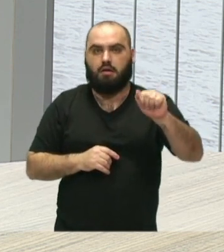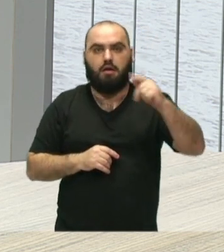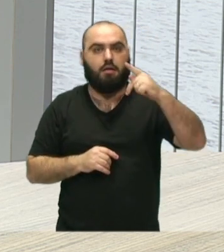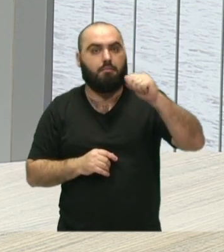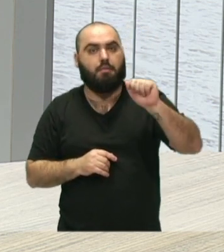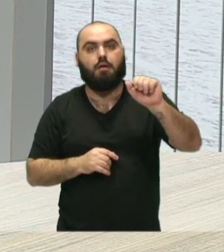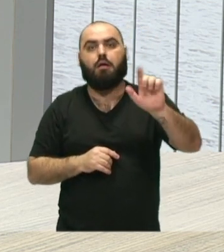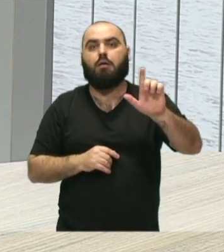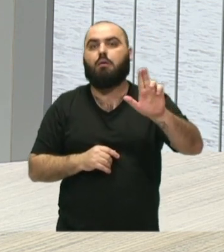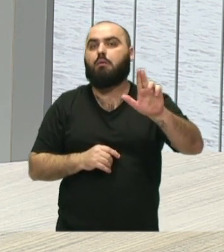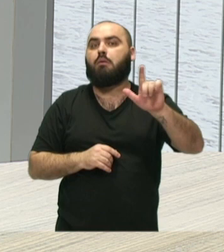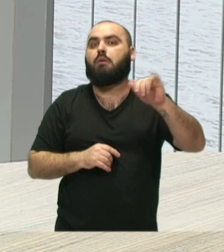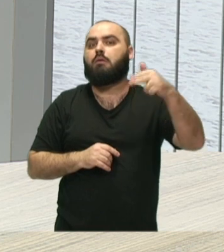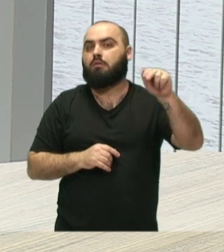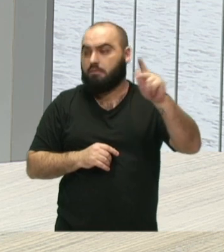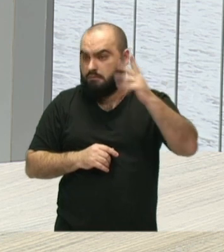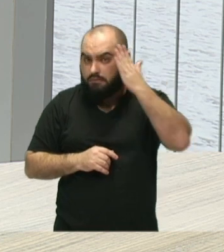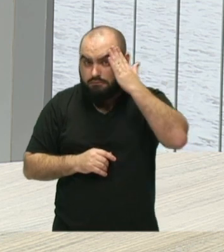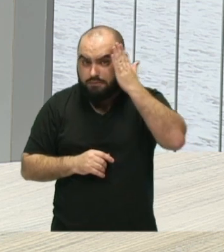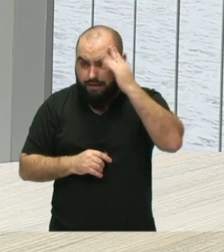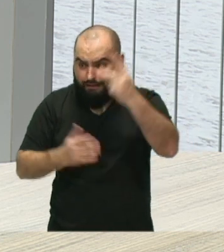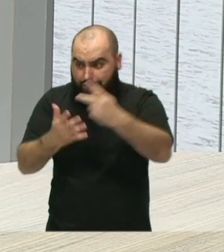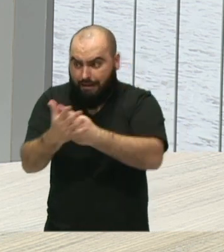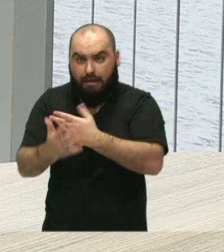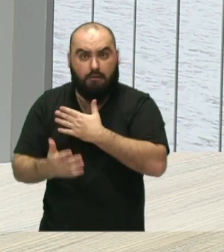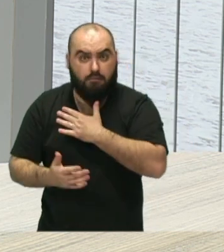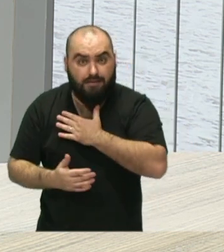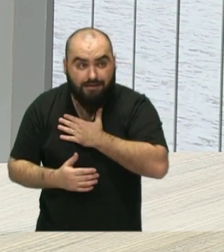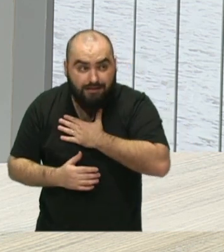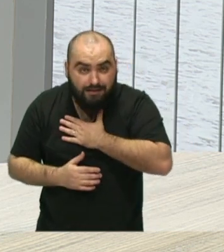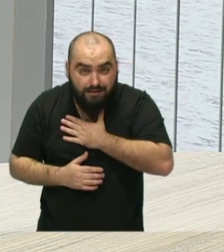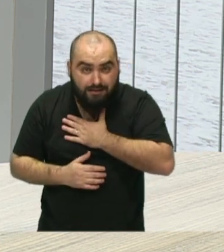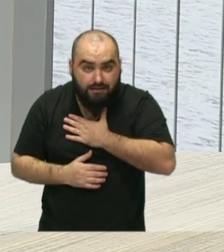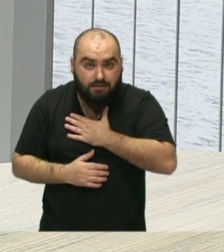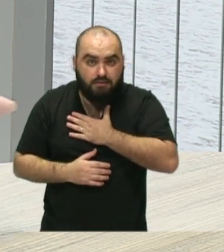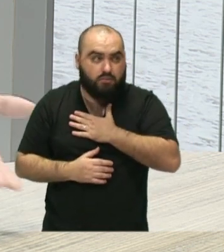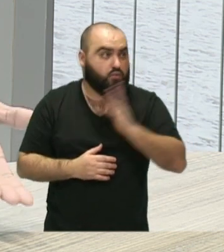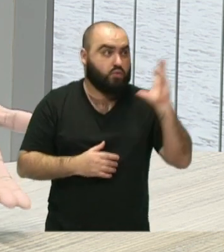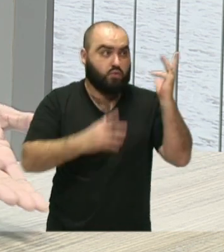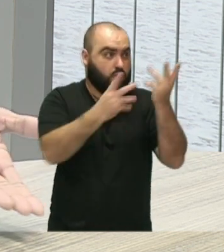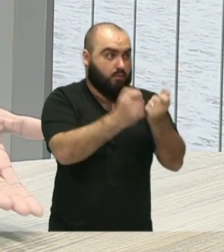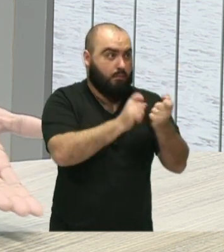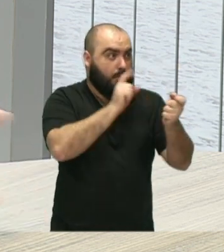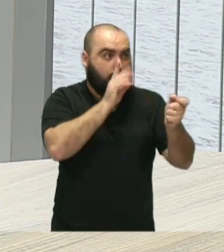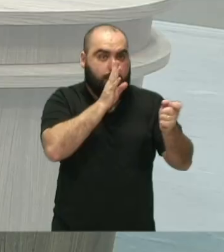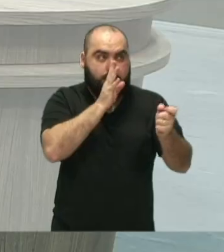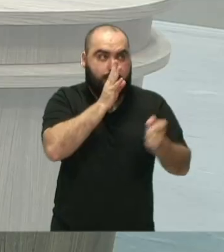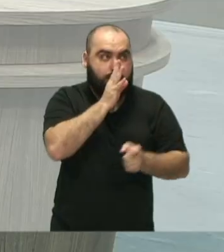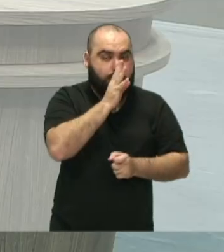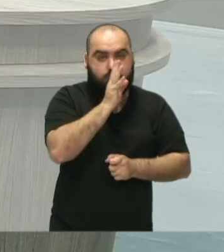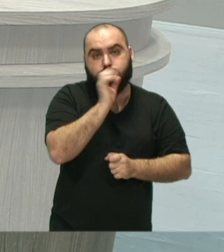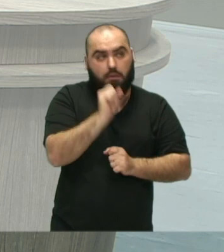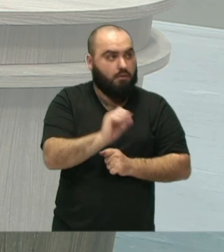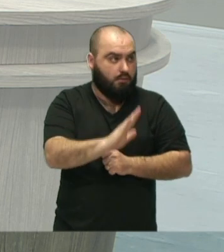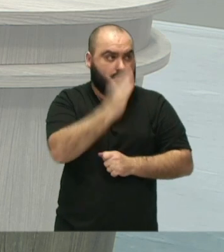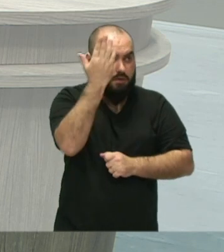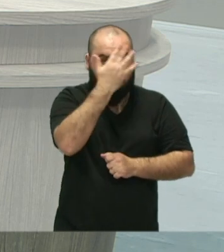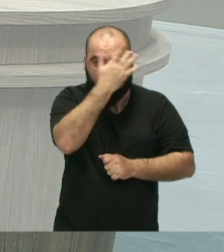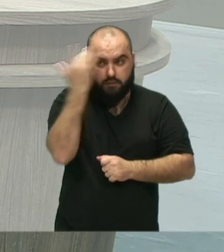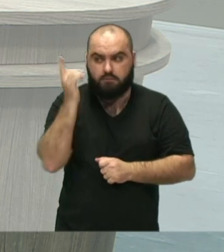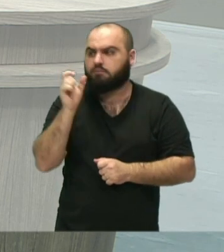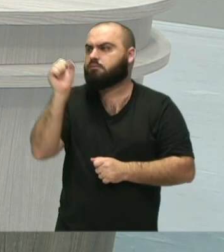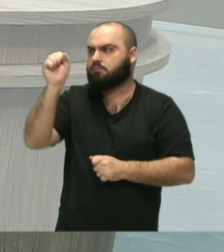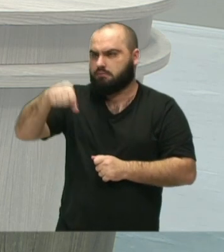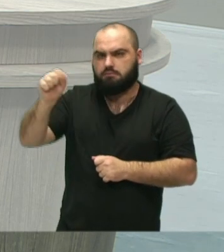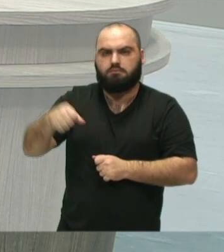um erro meu, um deslize, um engano, em que eu sendo humana... Que todo mundo pode acontecer a qualquer pessoa, é né?